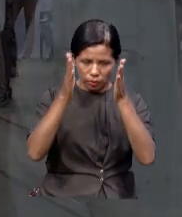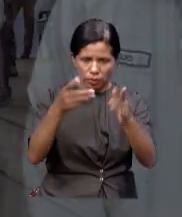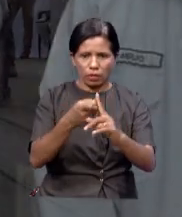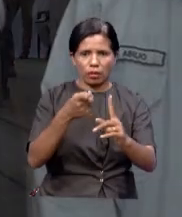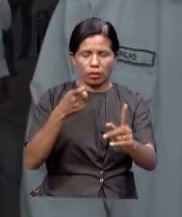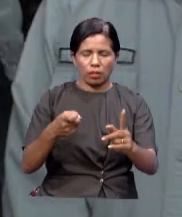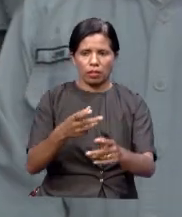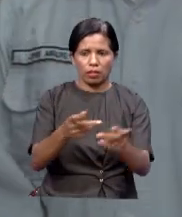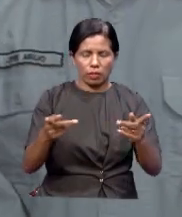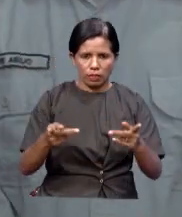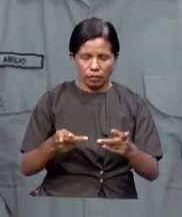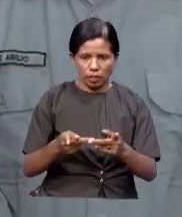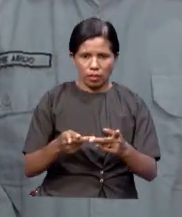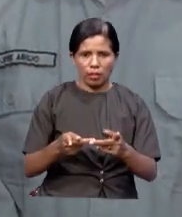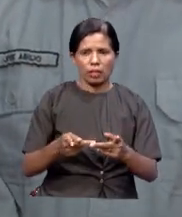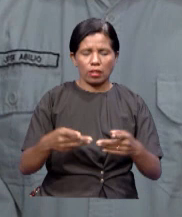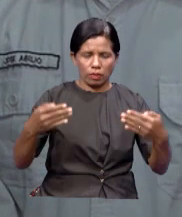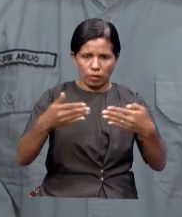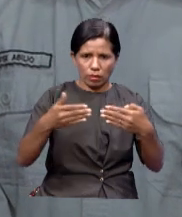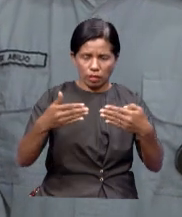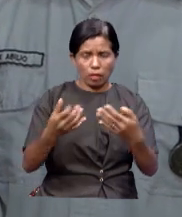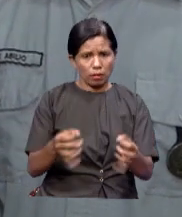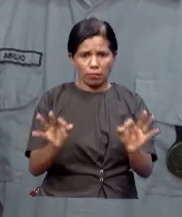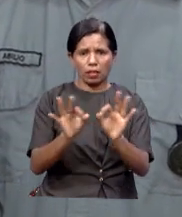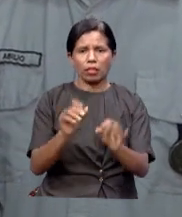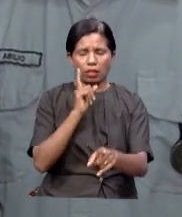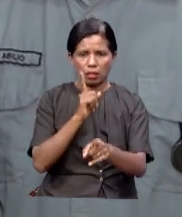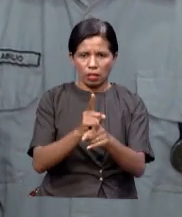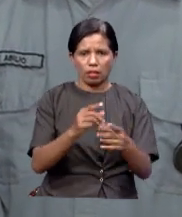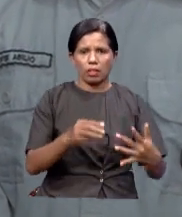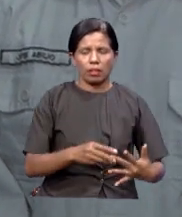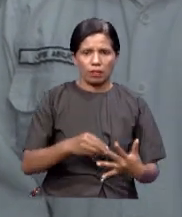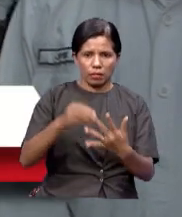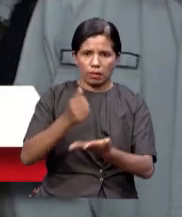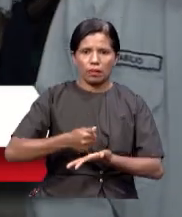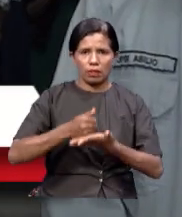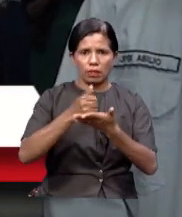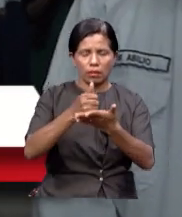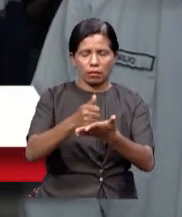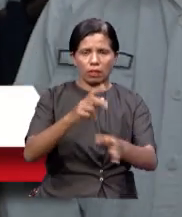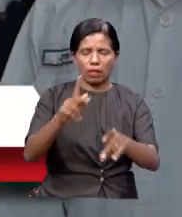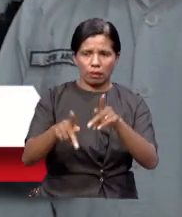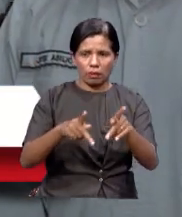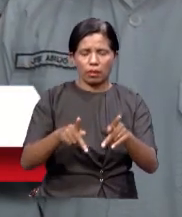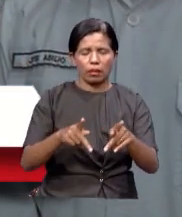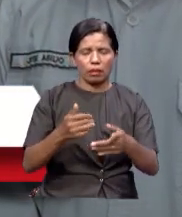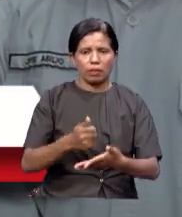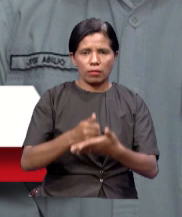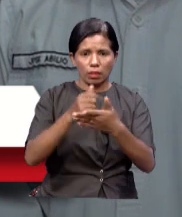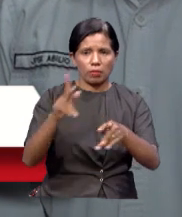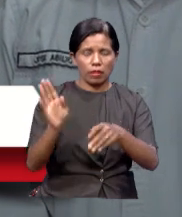posto integrado fronteira que é importante te teves liliu para to bele facilita itania comércio